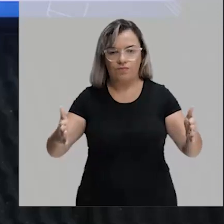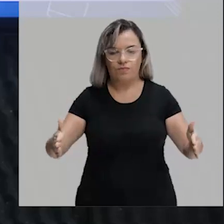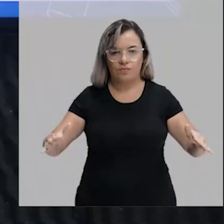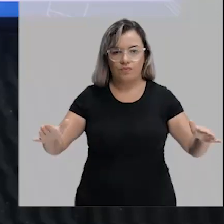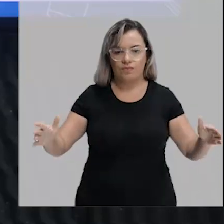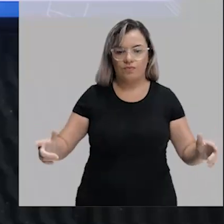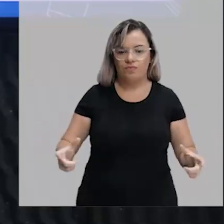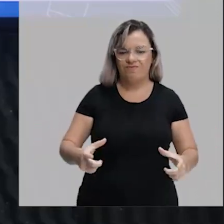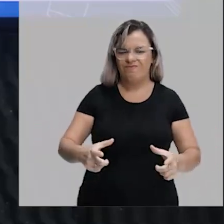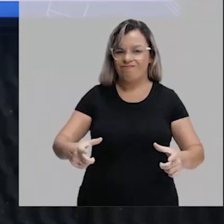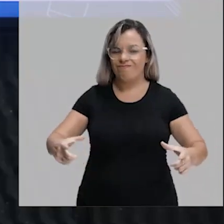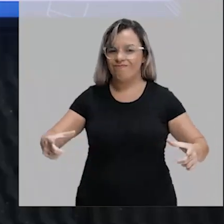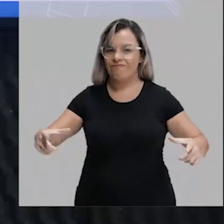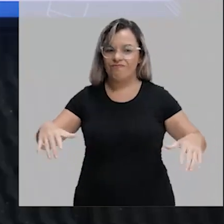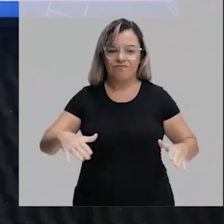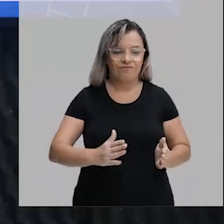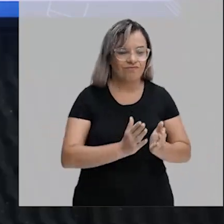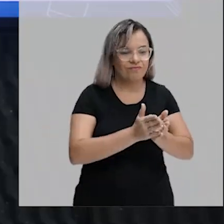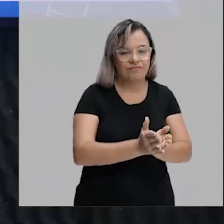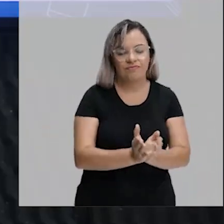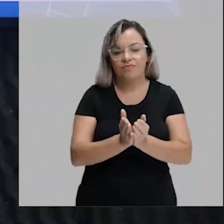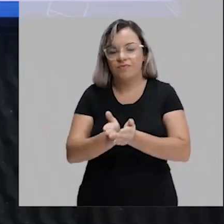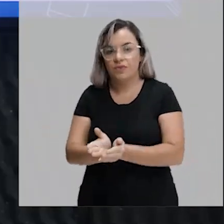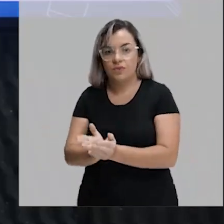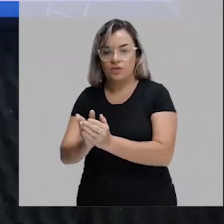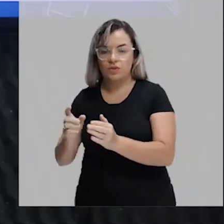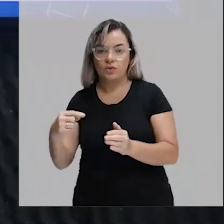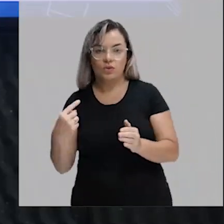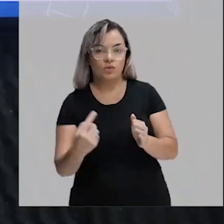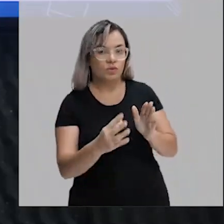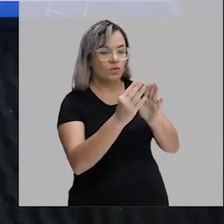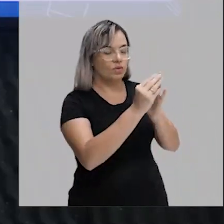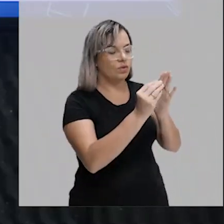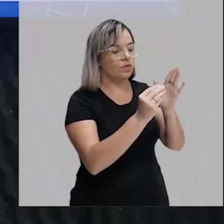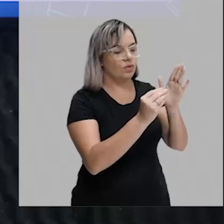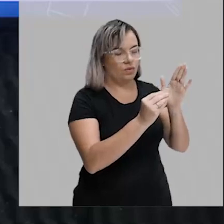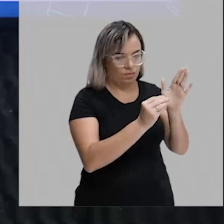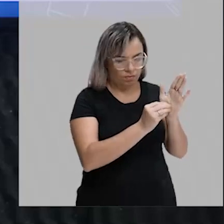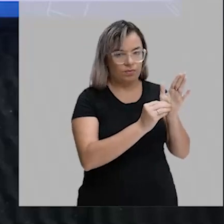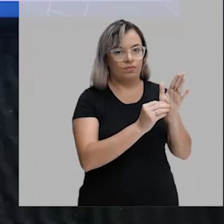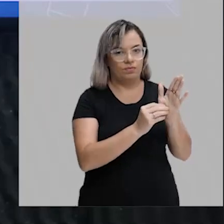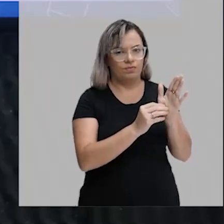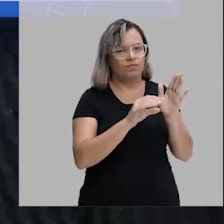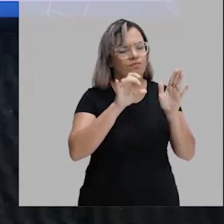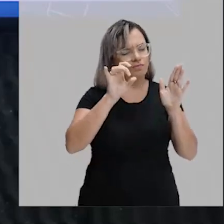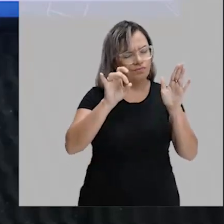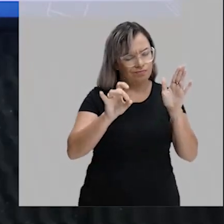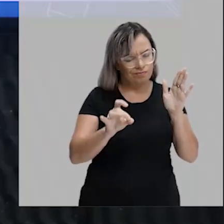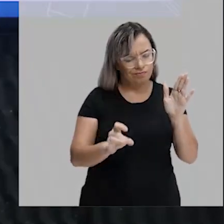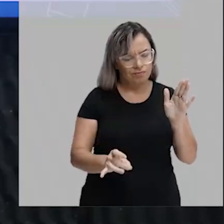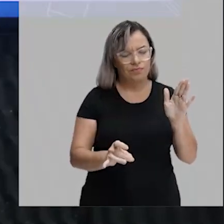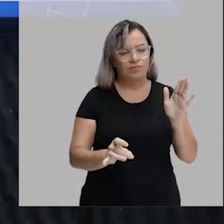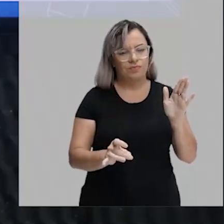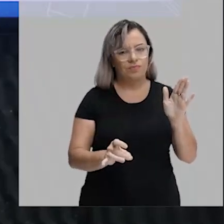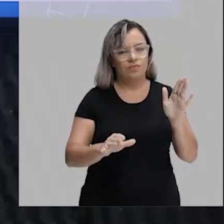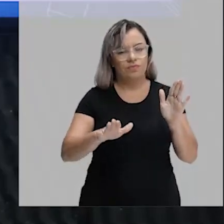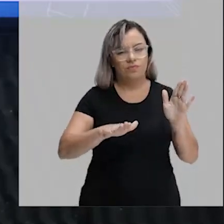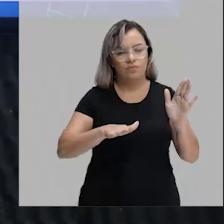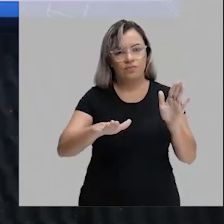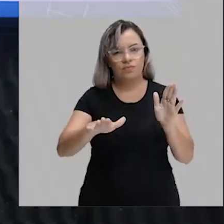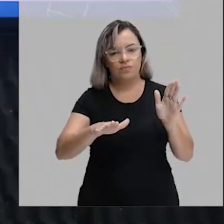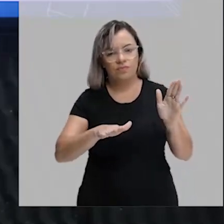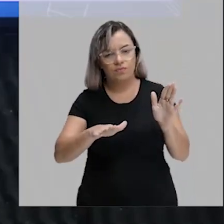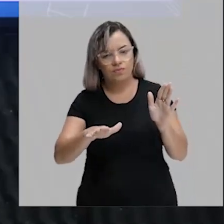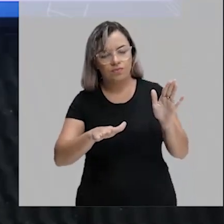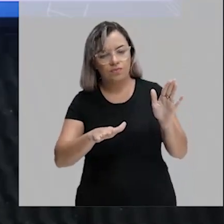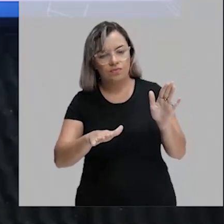ou das grandes navegações. Na aula de hoje, nós iremos discutir de uma forma mais específica esse movimento, pegando